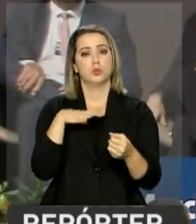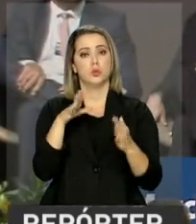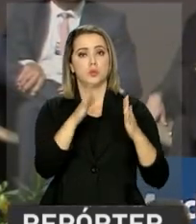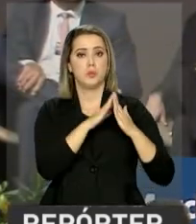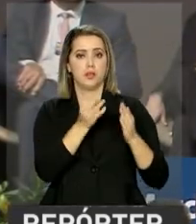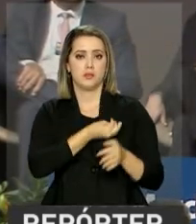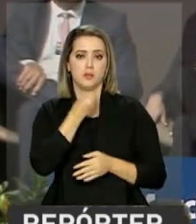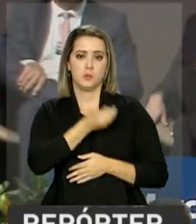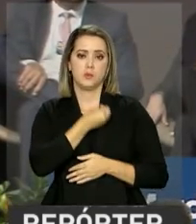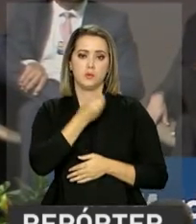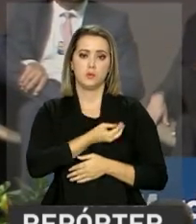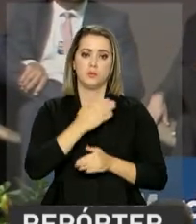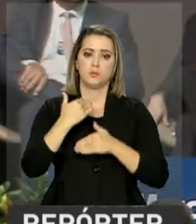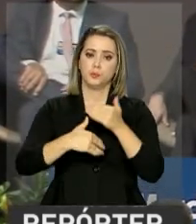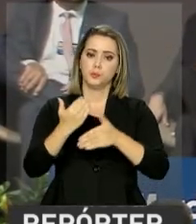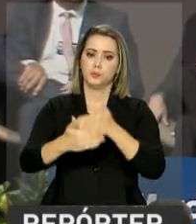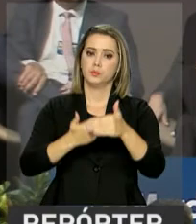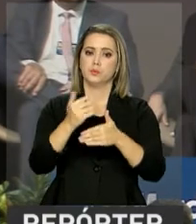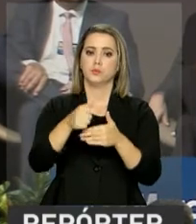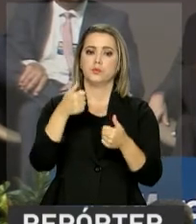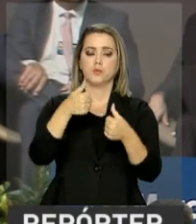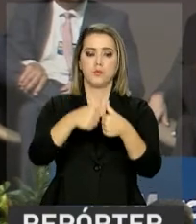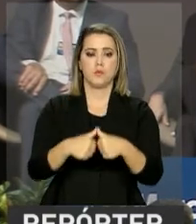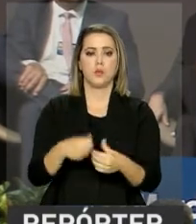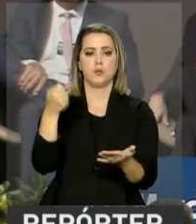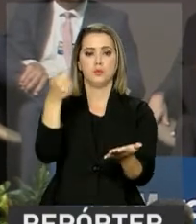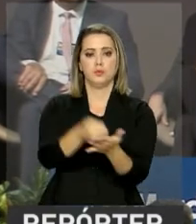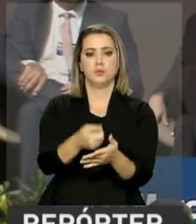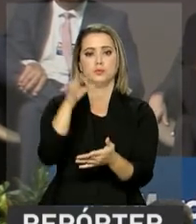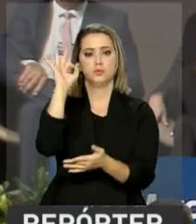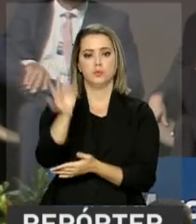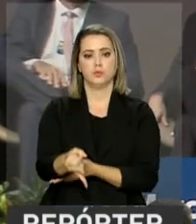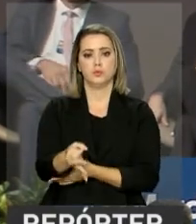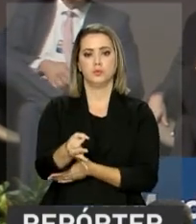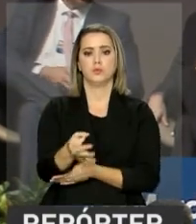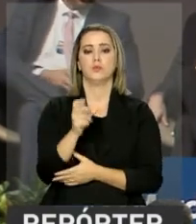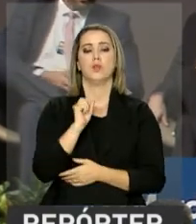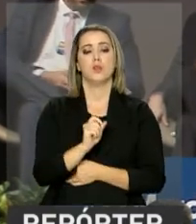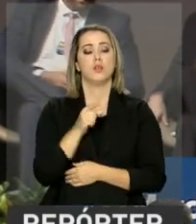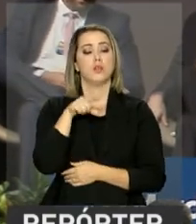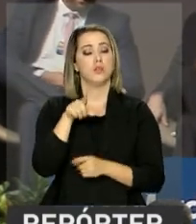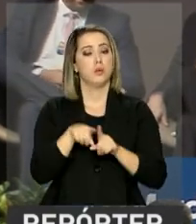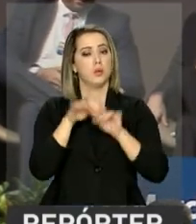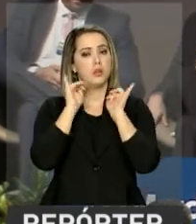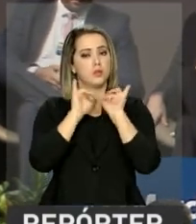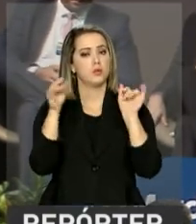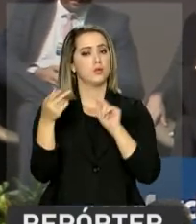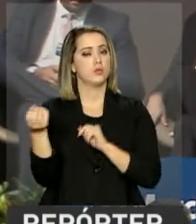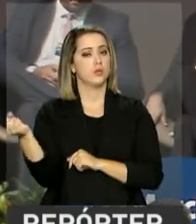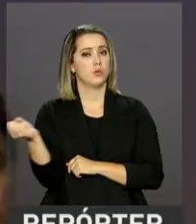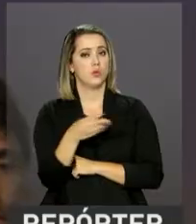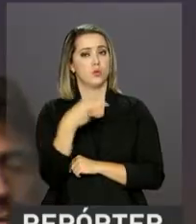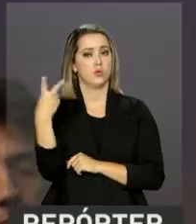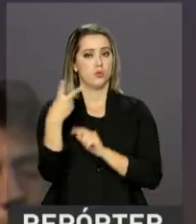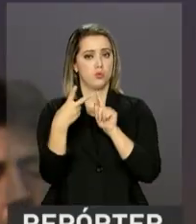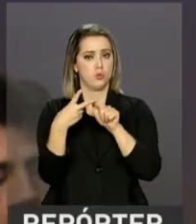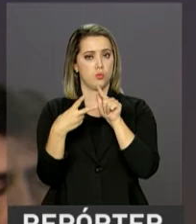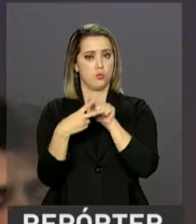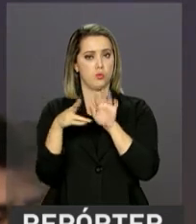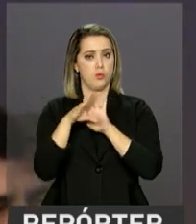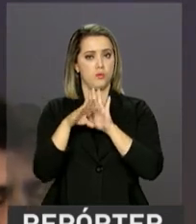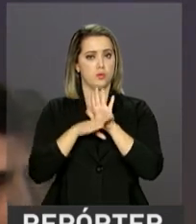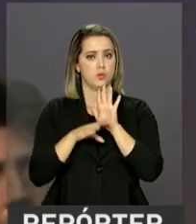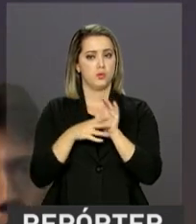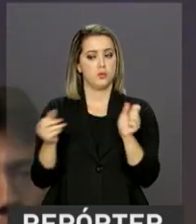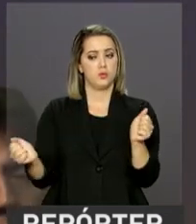programa Minha Casa Minha Vida em andamento estão com o pagamento em dia. O ministro também anunciou dois novos programas que, juntos,